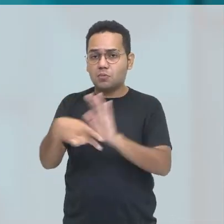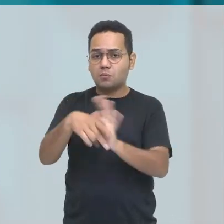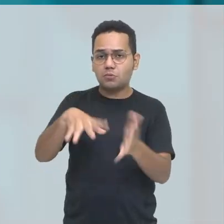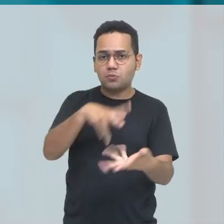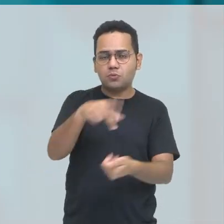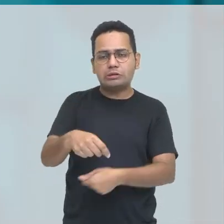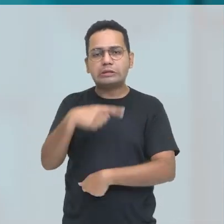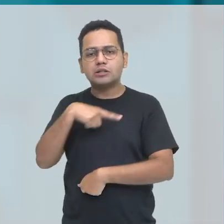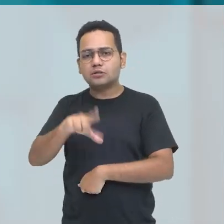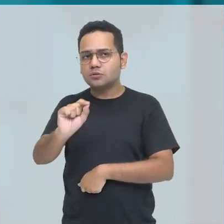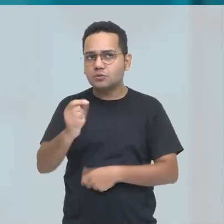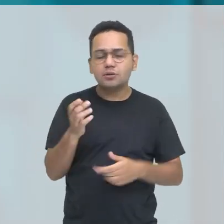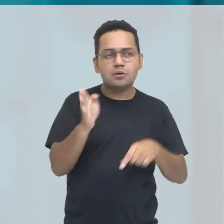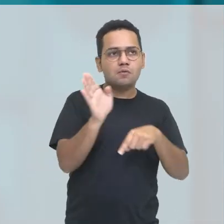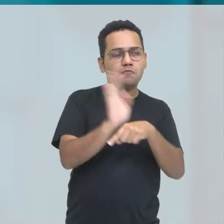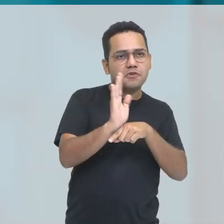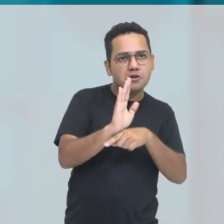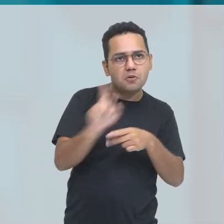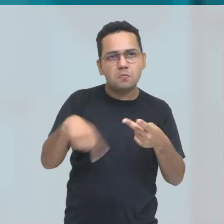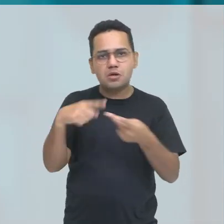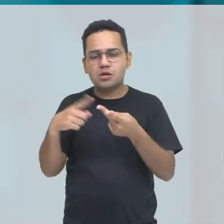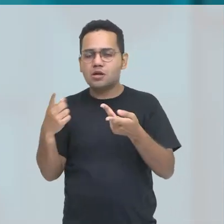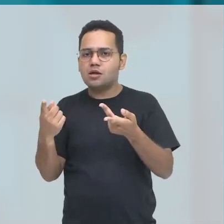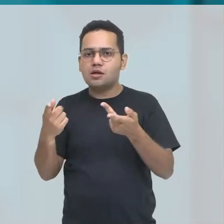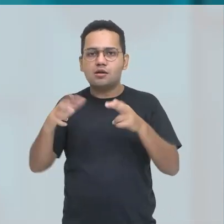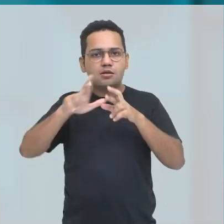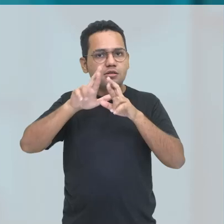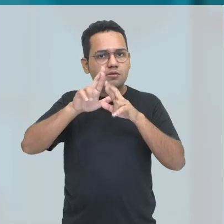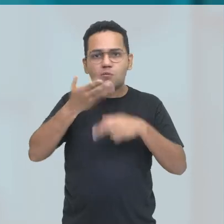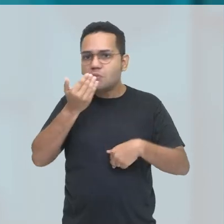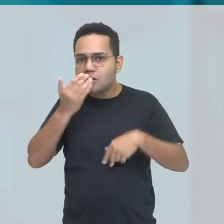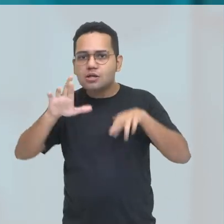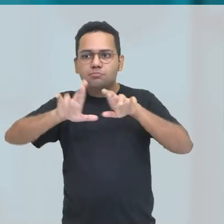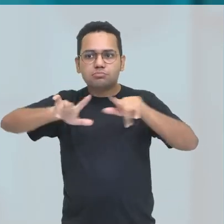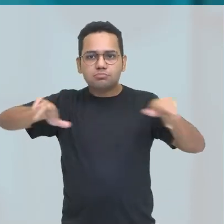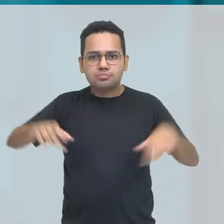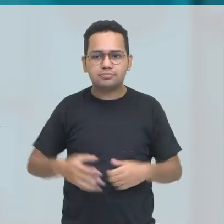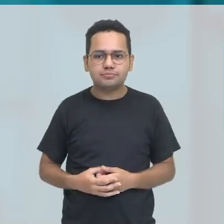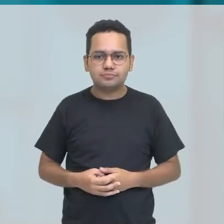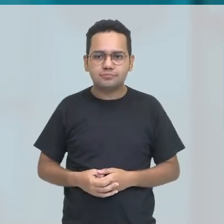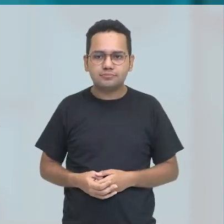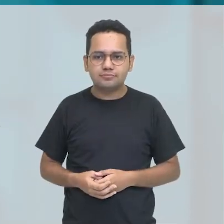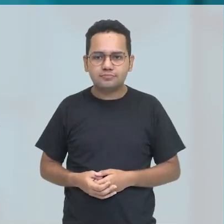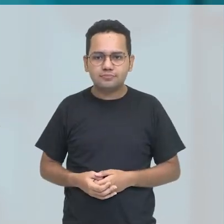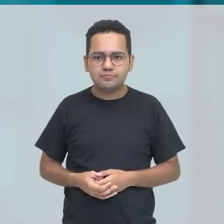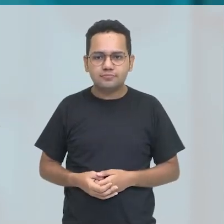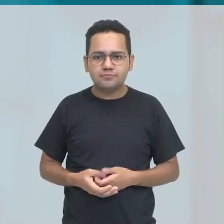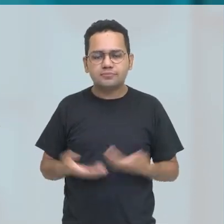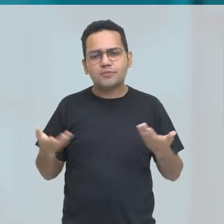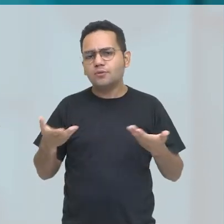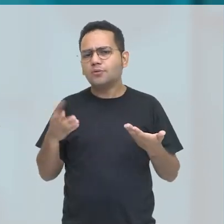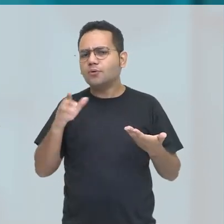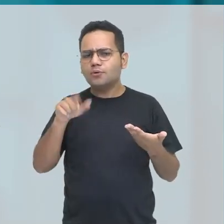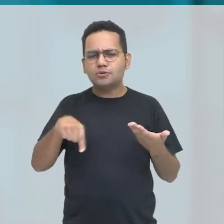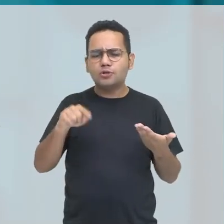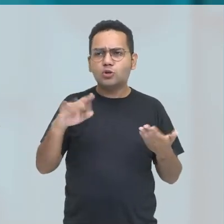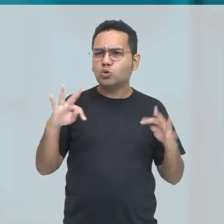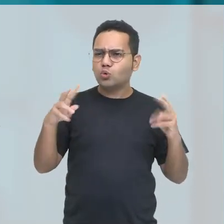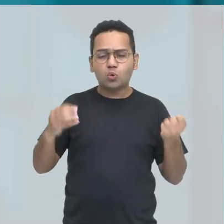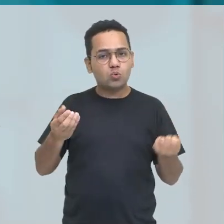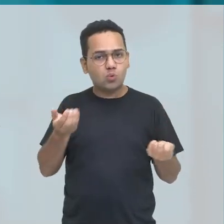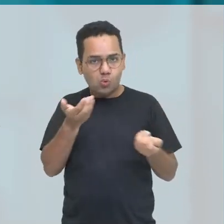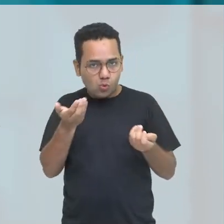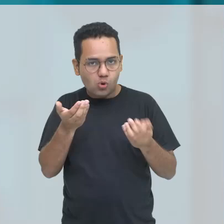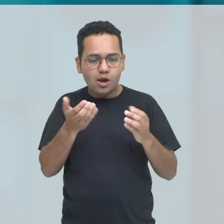filmes, através da comida. Hoje todo mundo come, por exemplo, a fast food, aquela comida rápida, hambúrgueres e